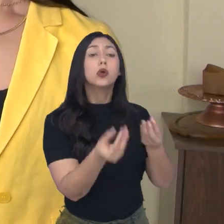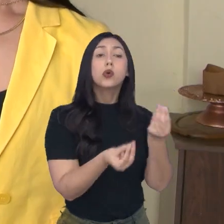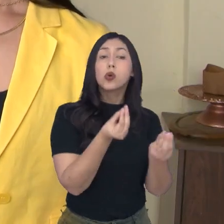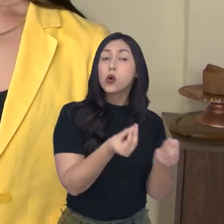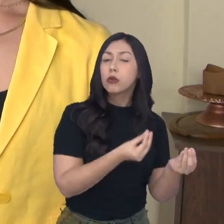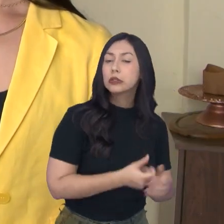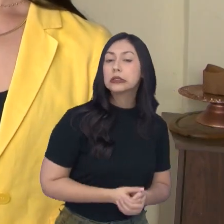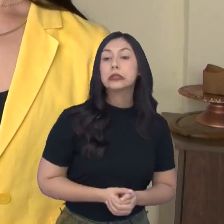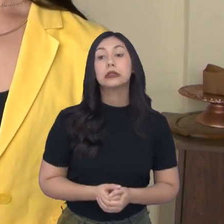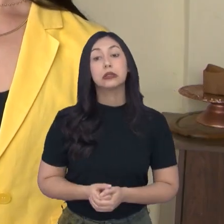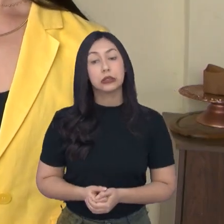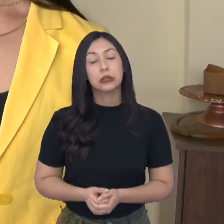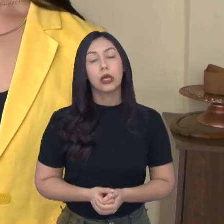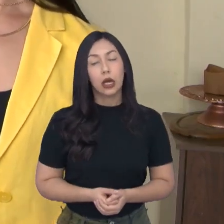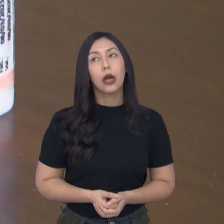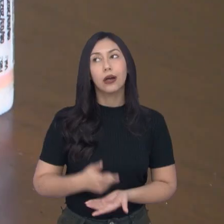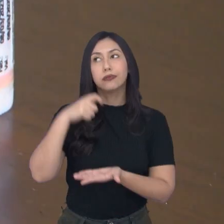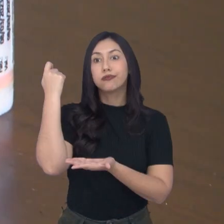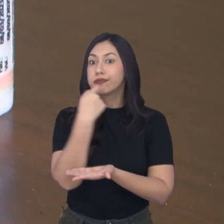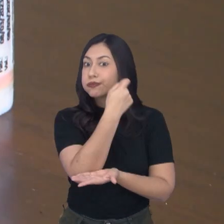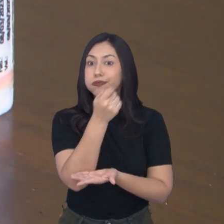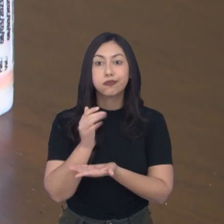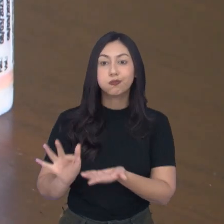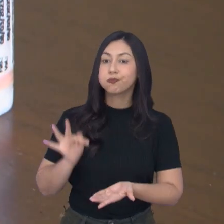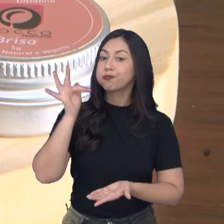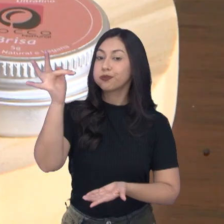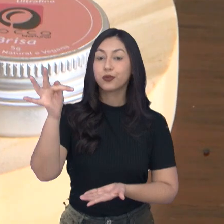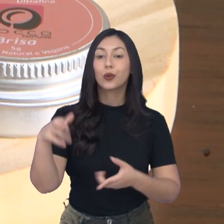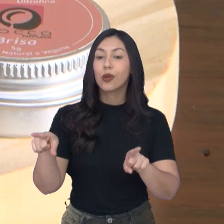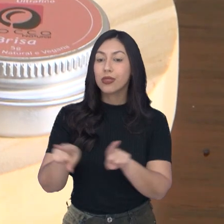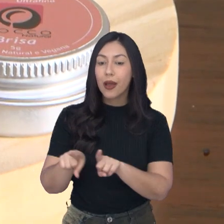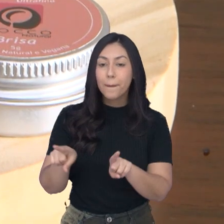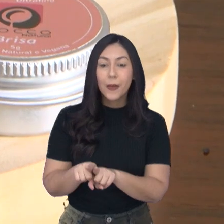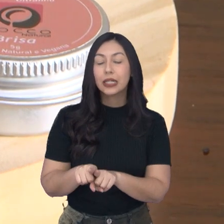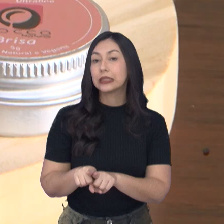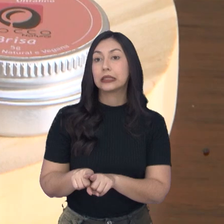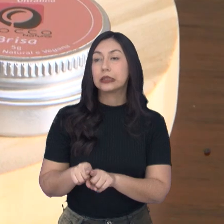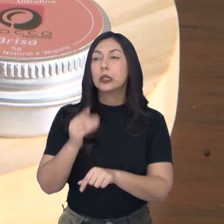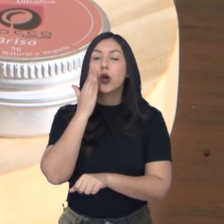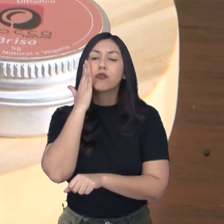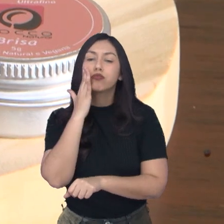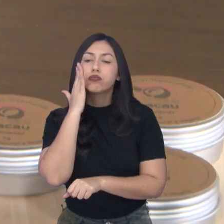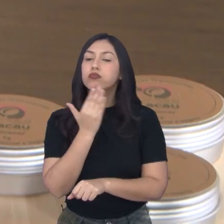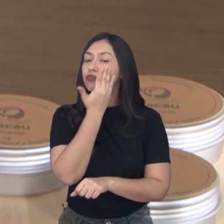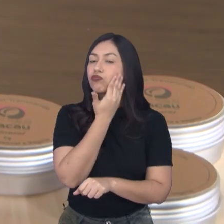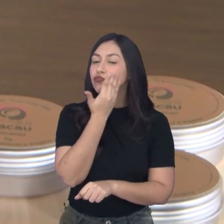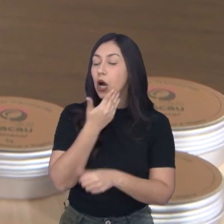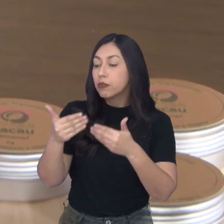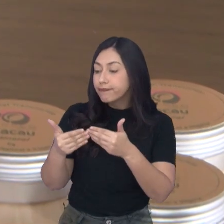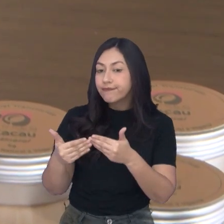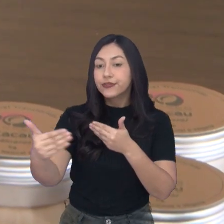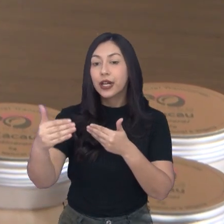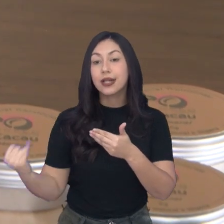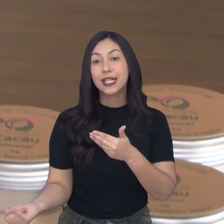dia? Eu acho que é a maquiagem do futuro, né? Não só as maquiagens, mas também como os cosméticos. Então, daqui pra frente,